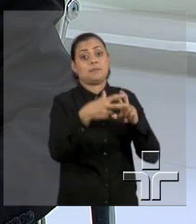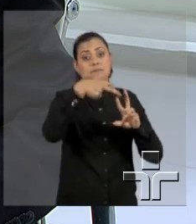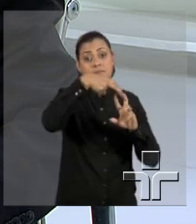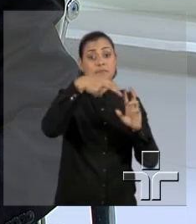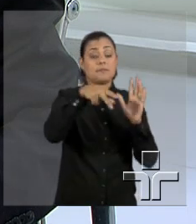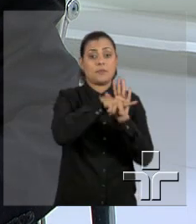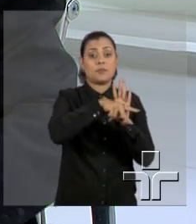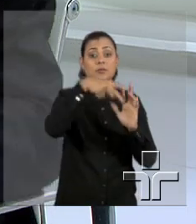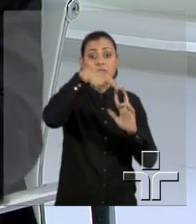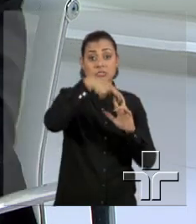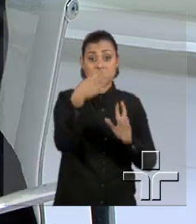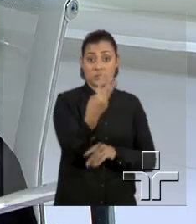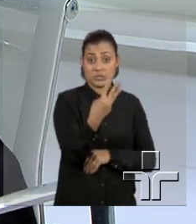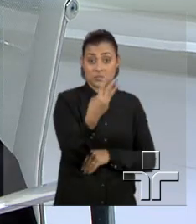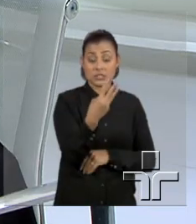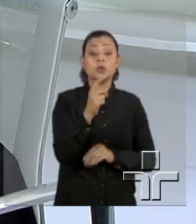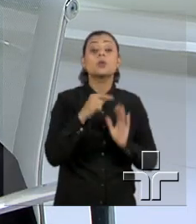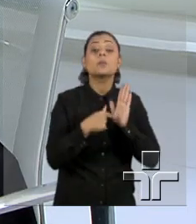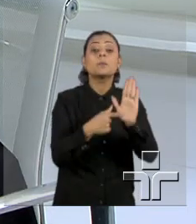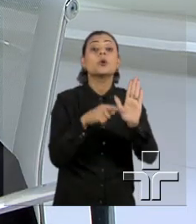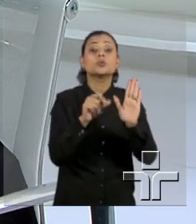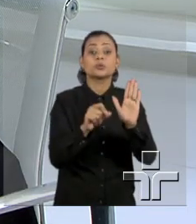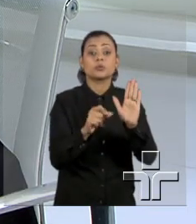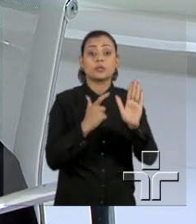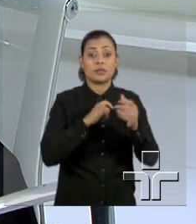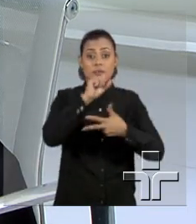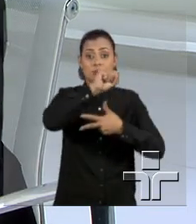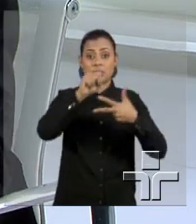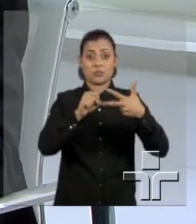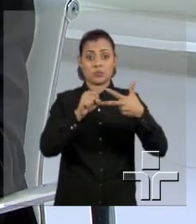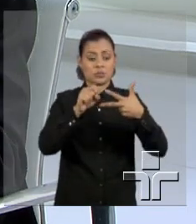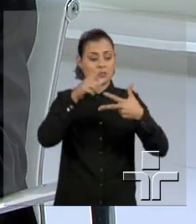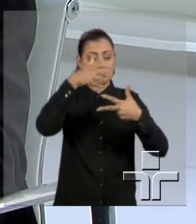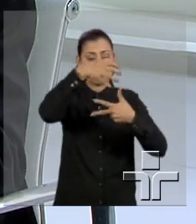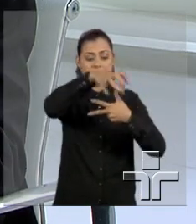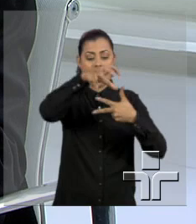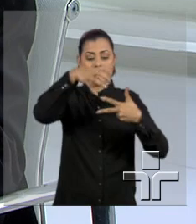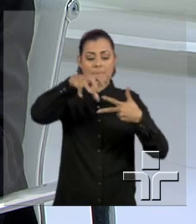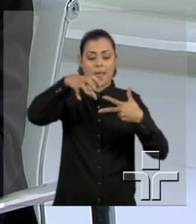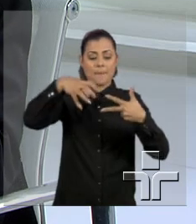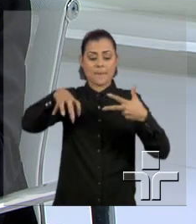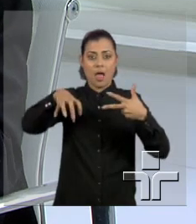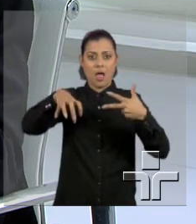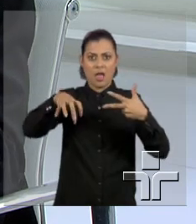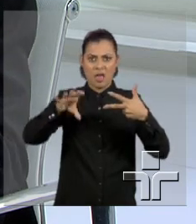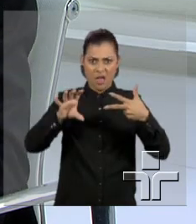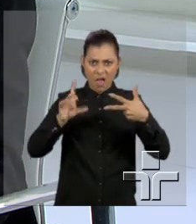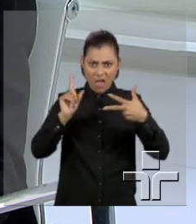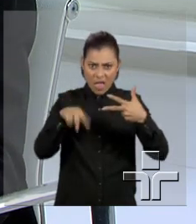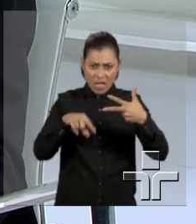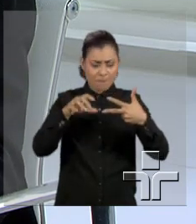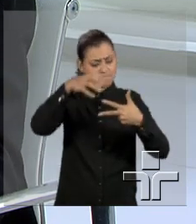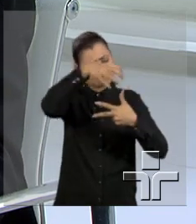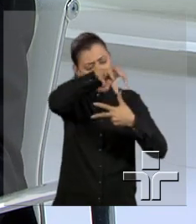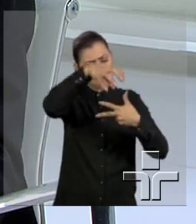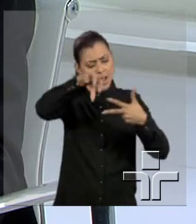inciso 3º, encontra separação dos poderes. Não é harmonia dos poderes, separação dos